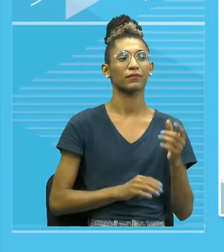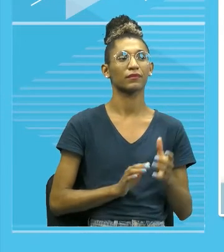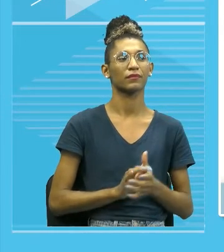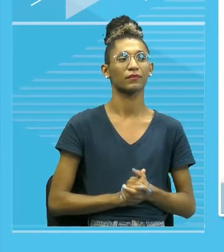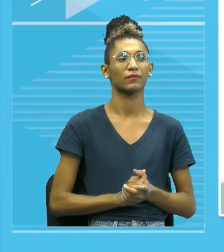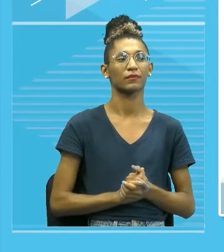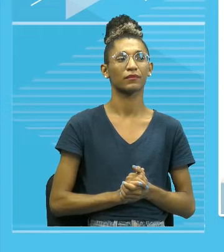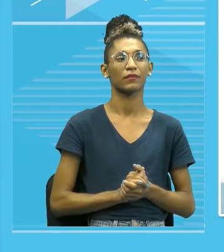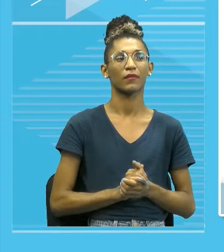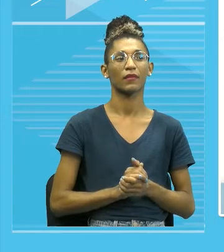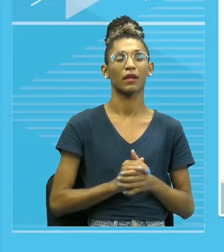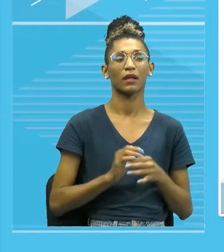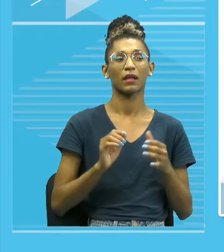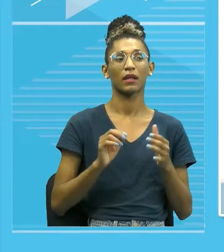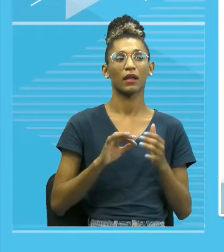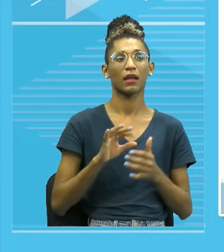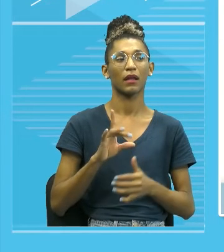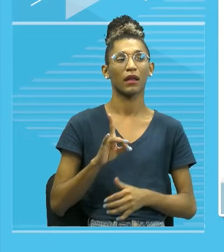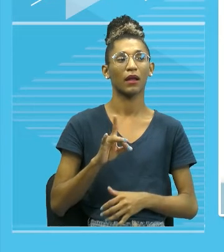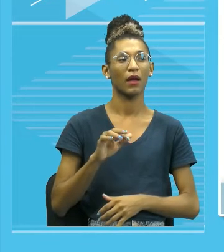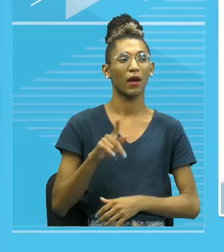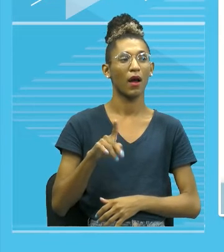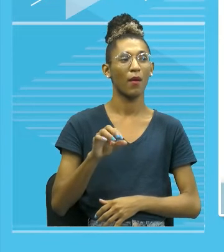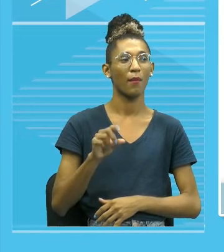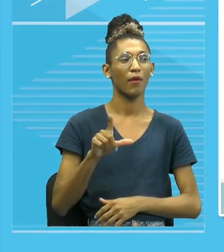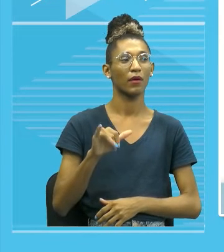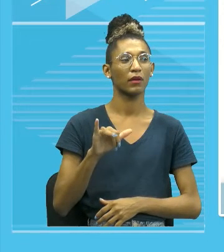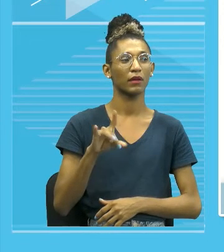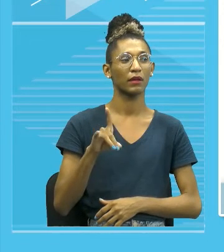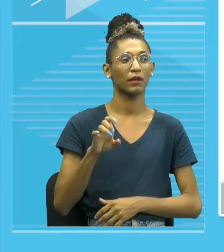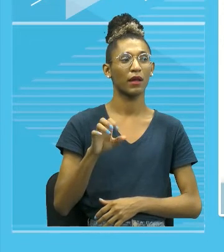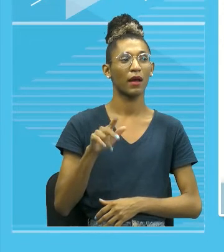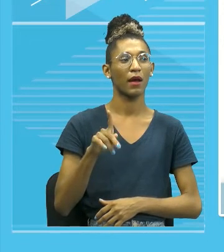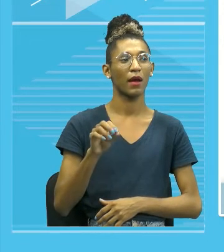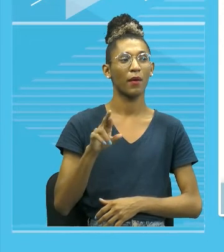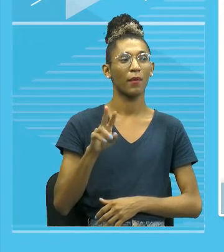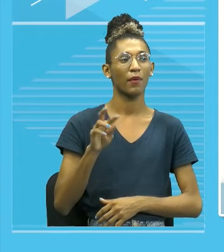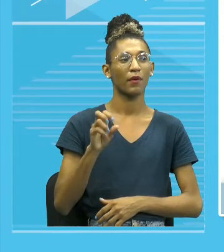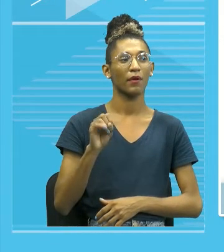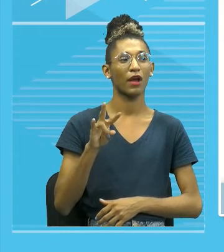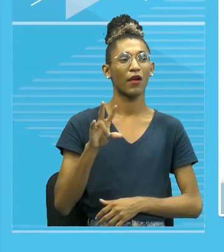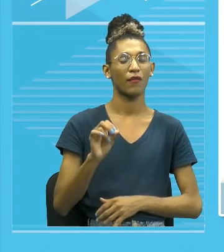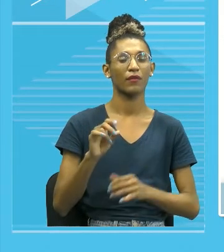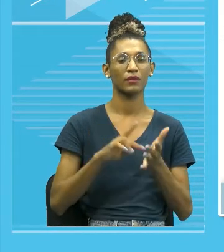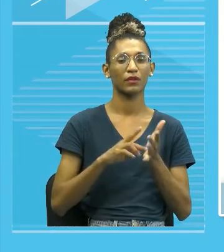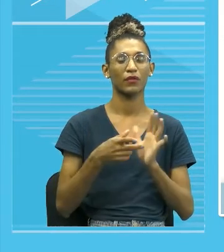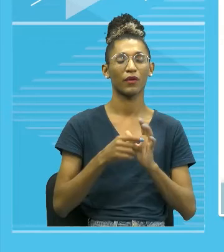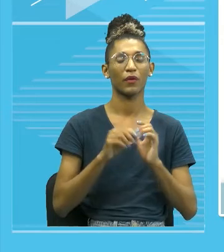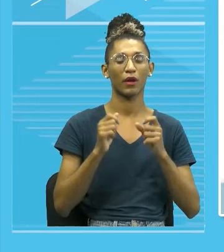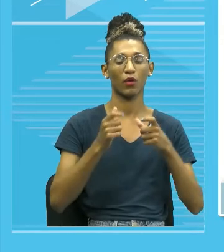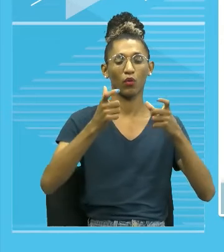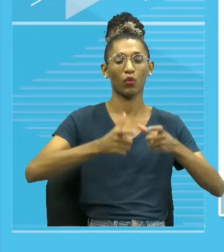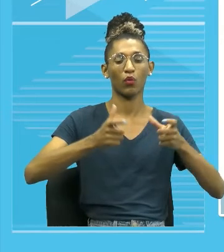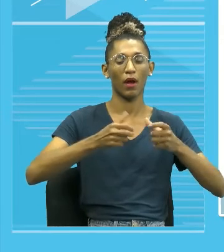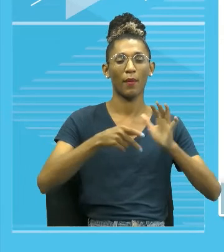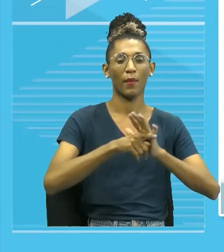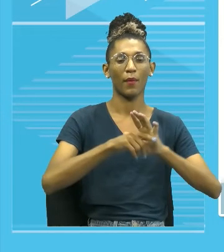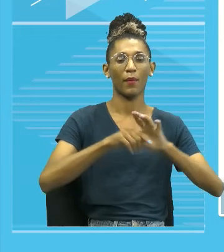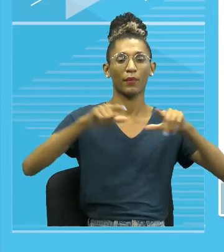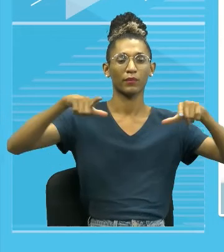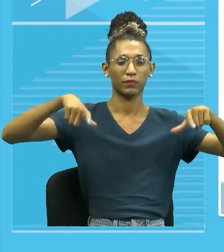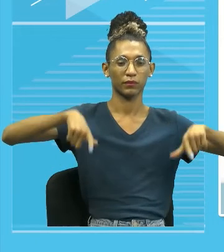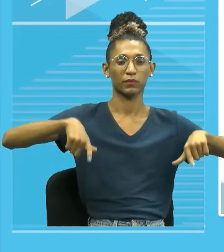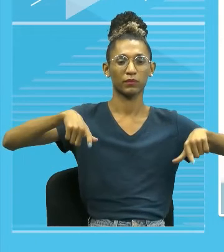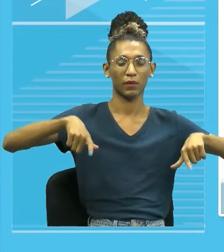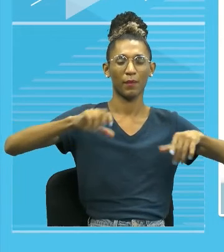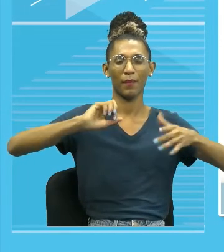Poli deportivo Como é que chama em português ginásio né Paulo Esportivo aquele ginásio